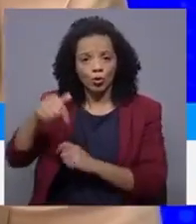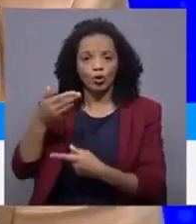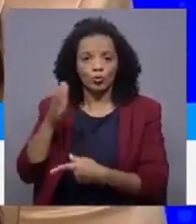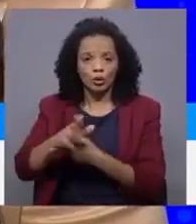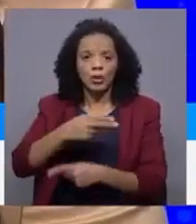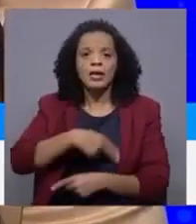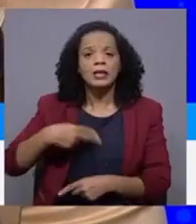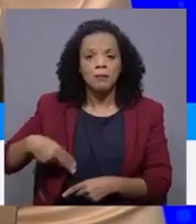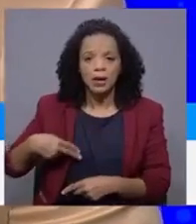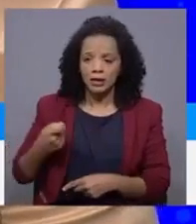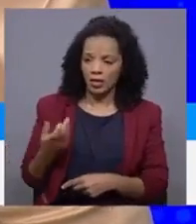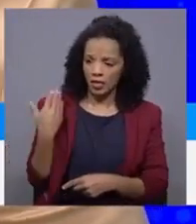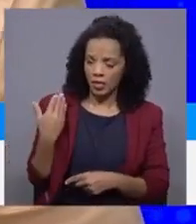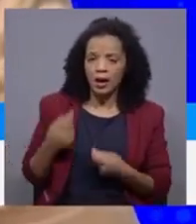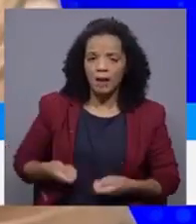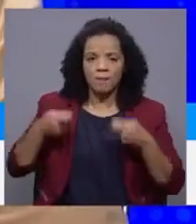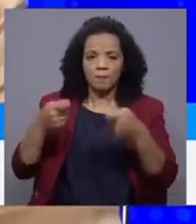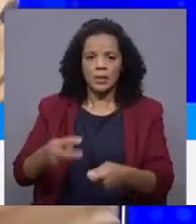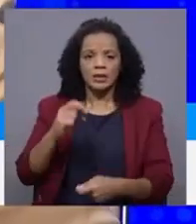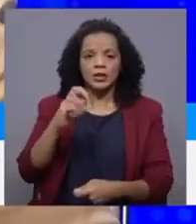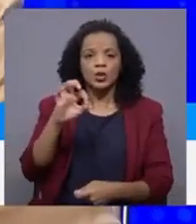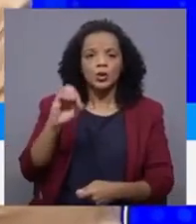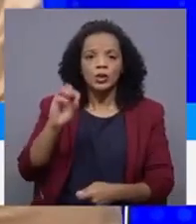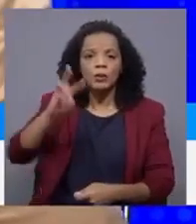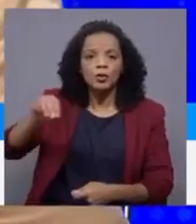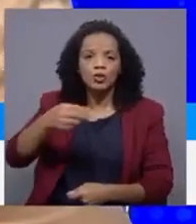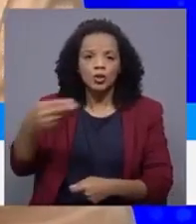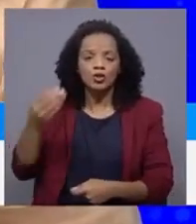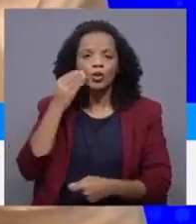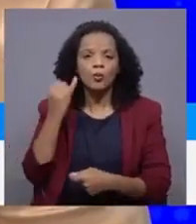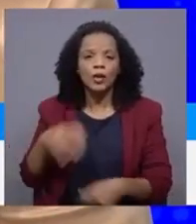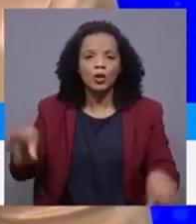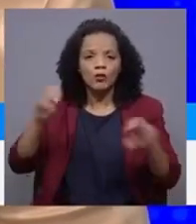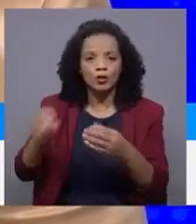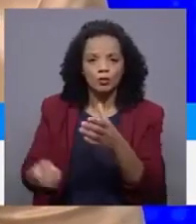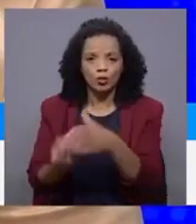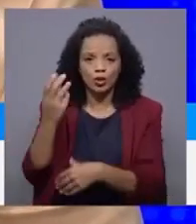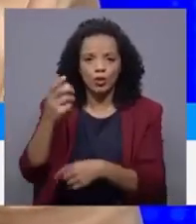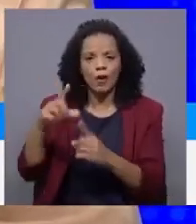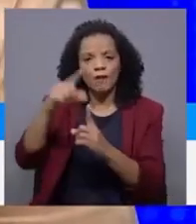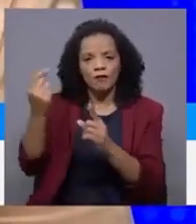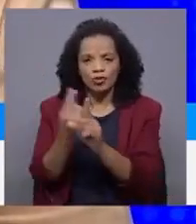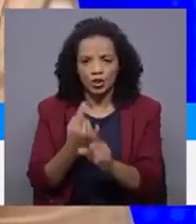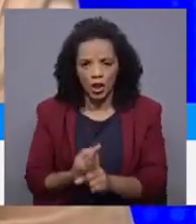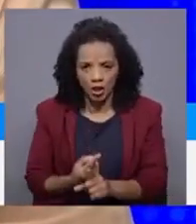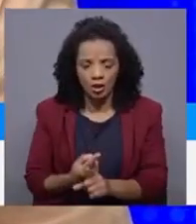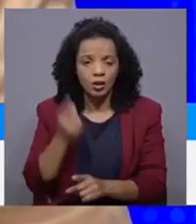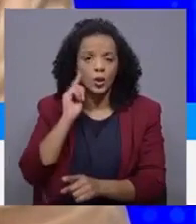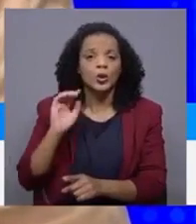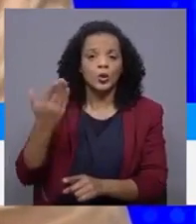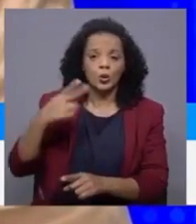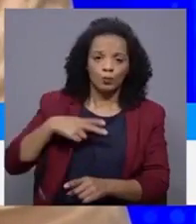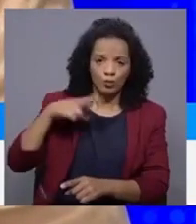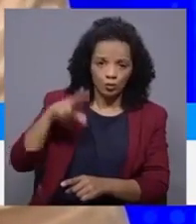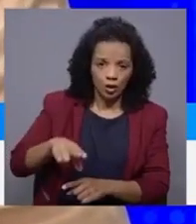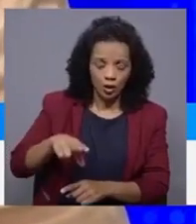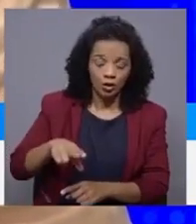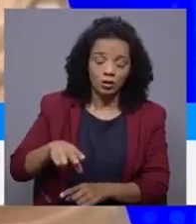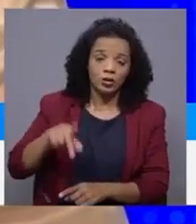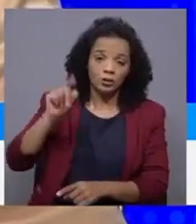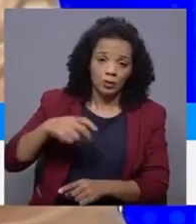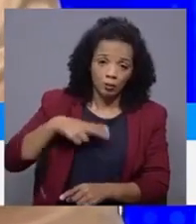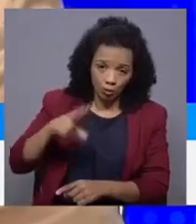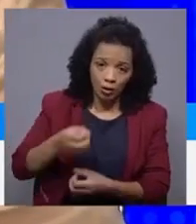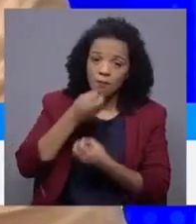Dinamarca, que apostaram recentemente 380 milhões de euros na inovação para a produção vegetal. E é fundamental que em Portugal, e